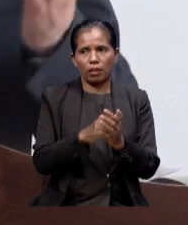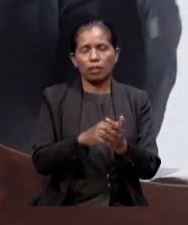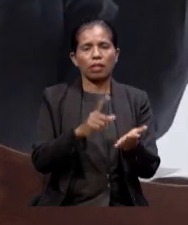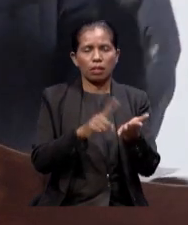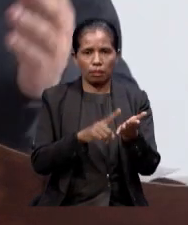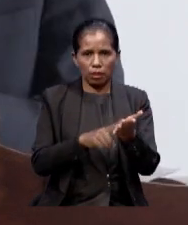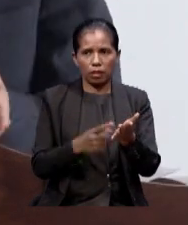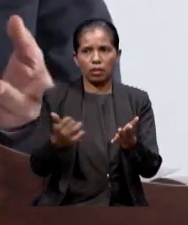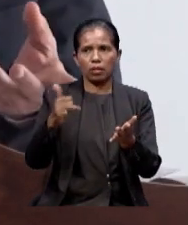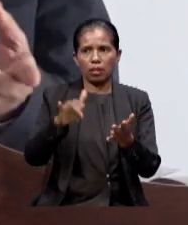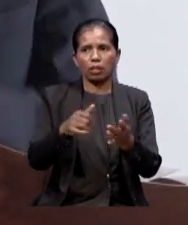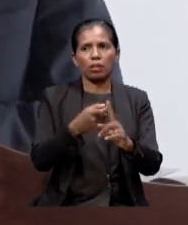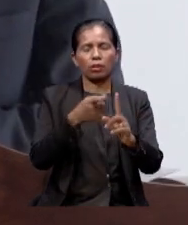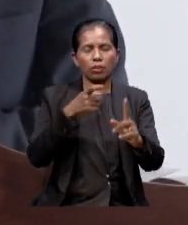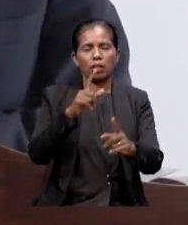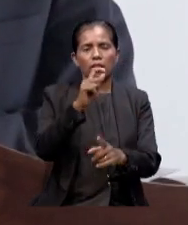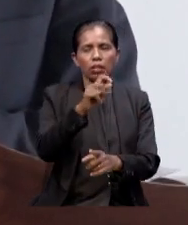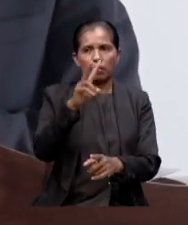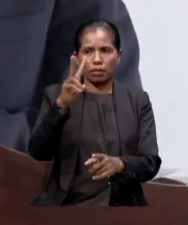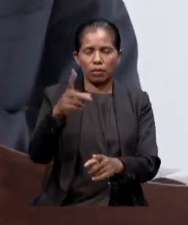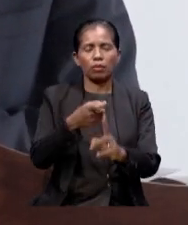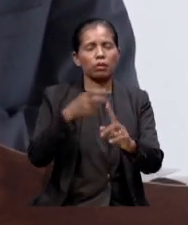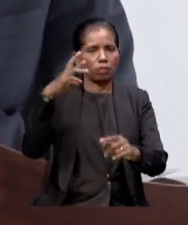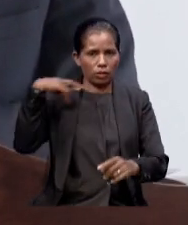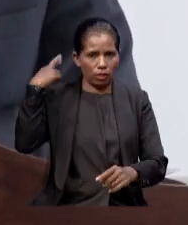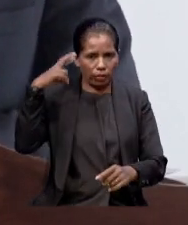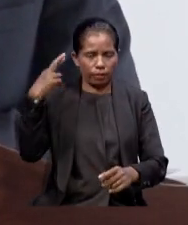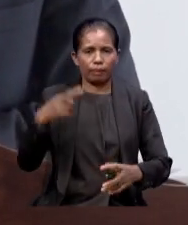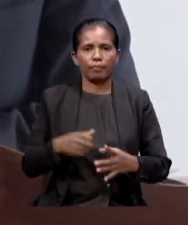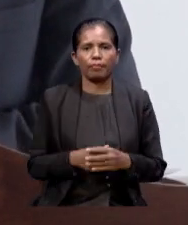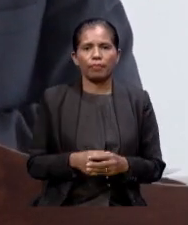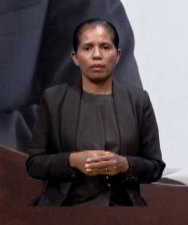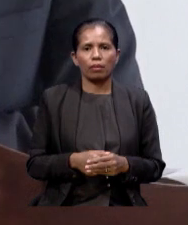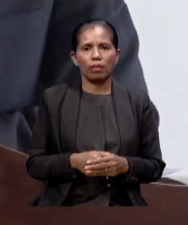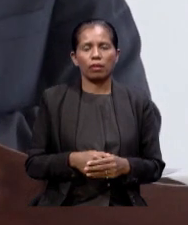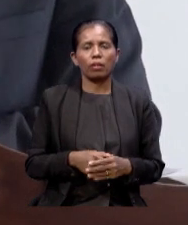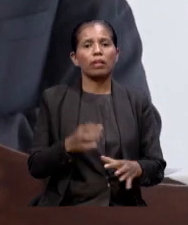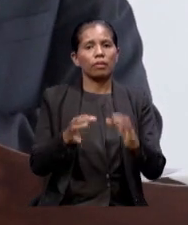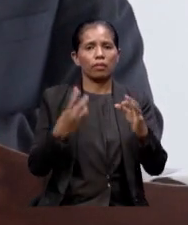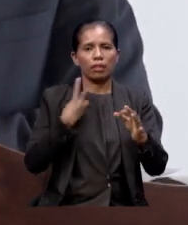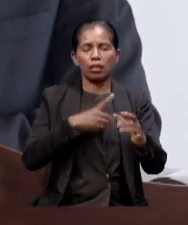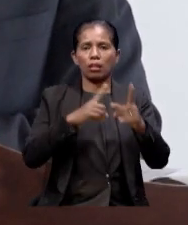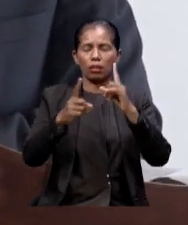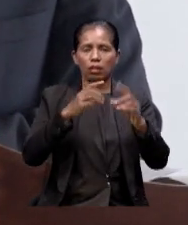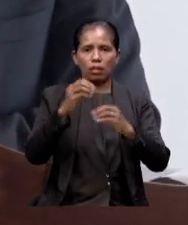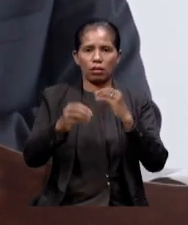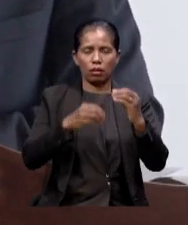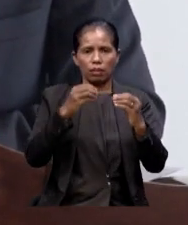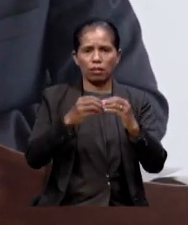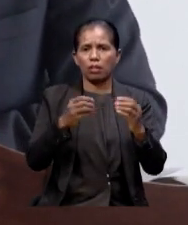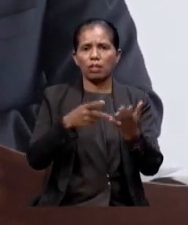ne online, liu si televisão, liu mosu si rádio. Portanto, quando ita kulia kona ba impostos ser ne, la